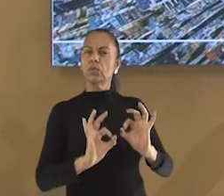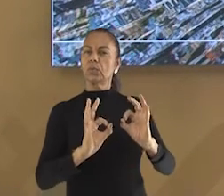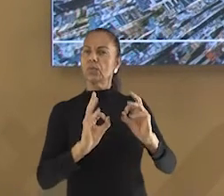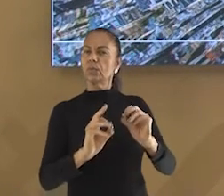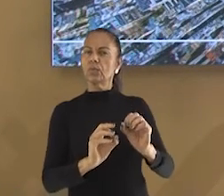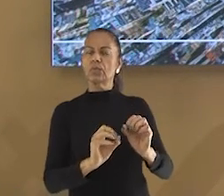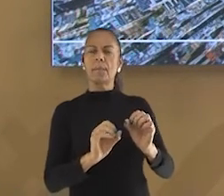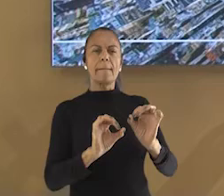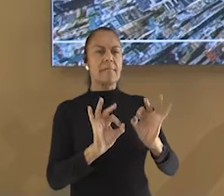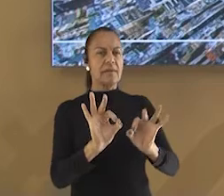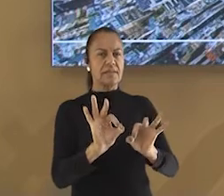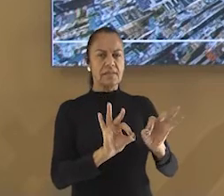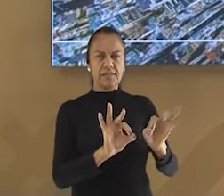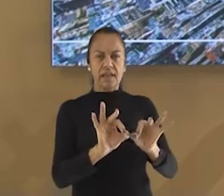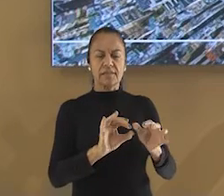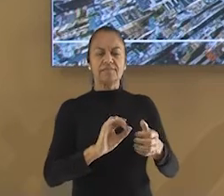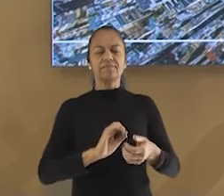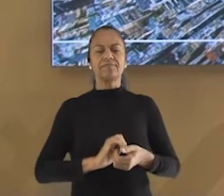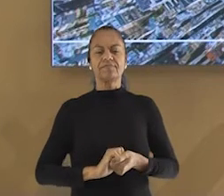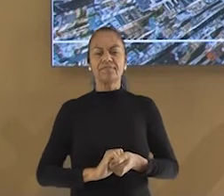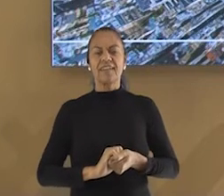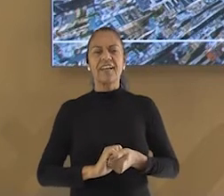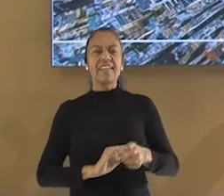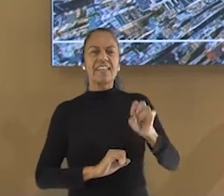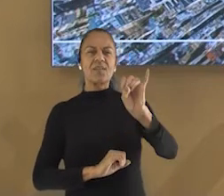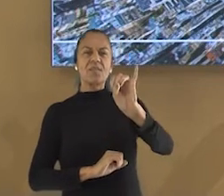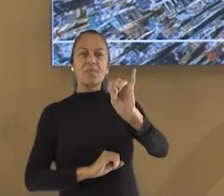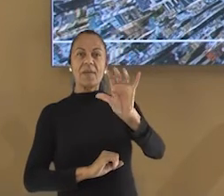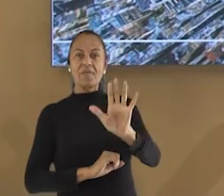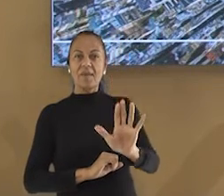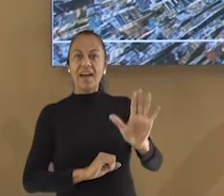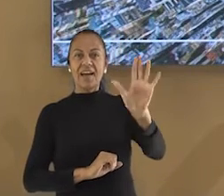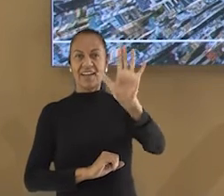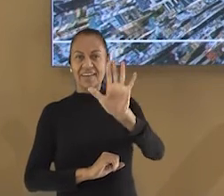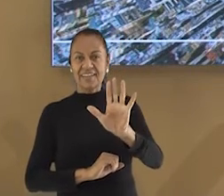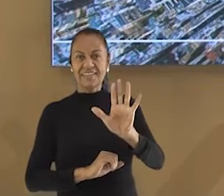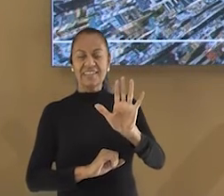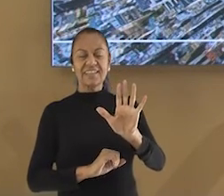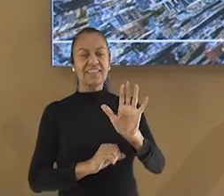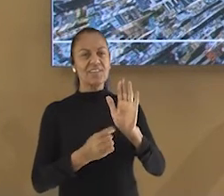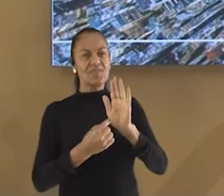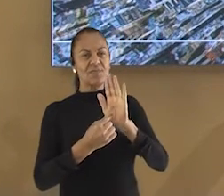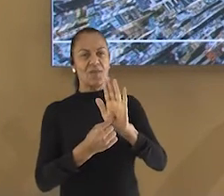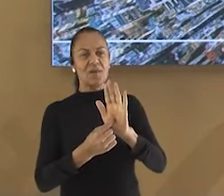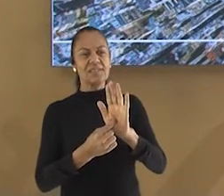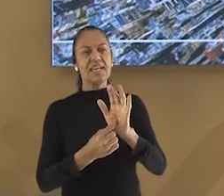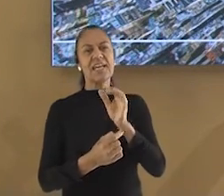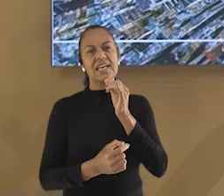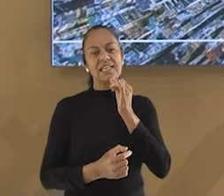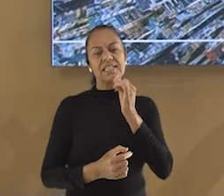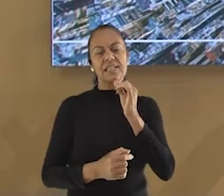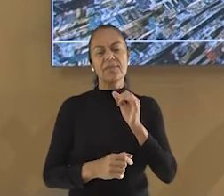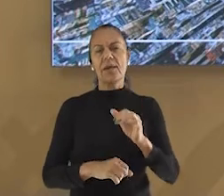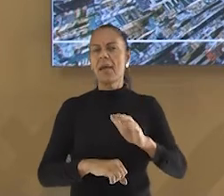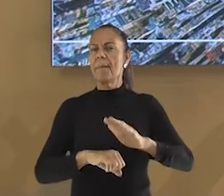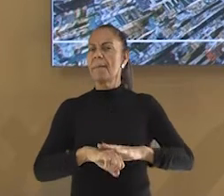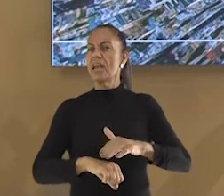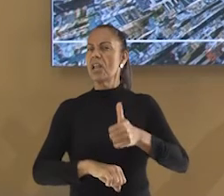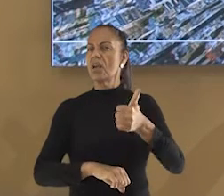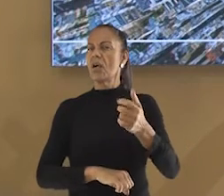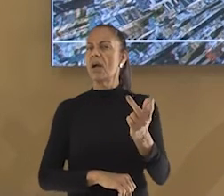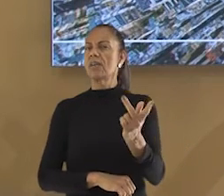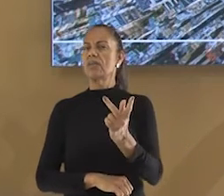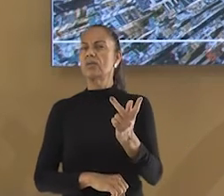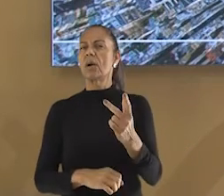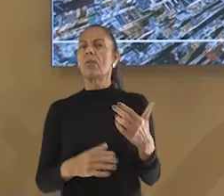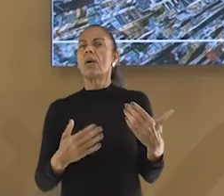tudo bem planejado. Aqui temos uma imagem de exemplo. Mas o que você acha melhor? Cidade